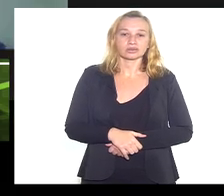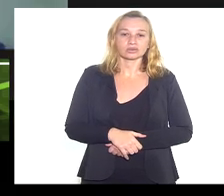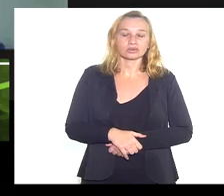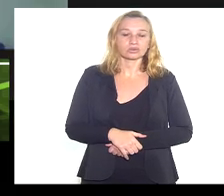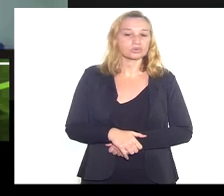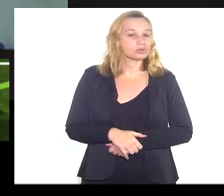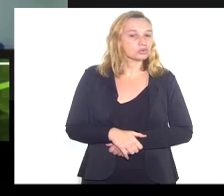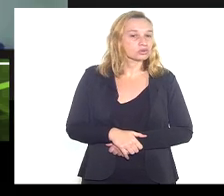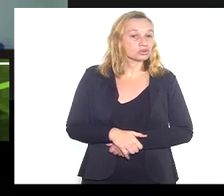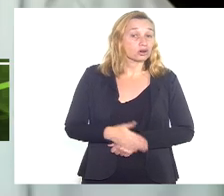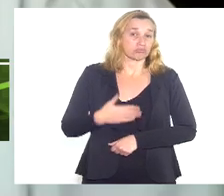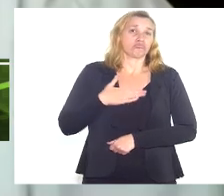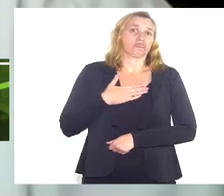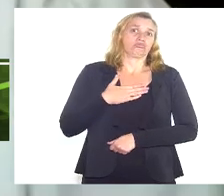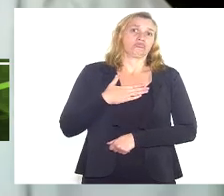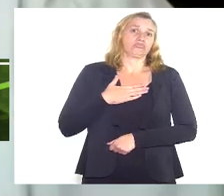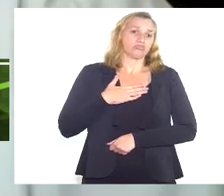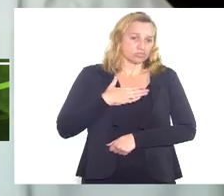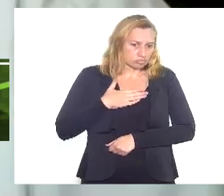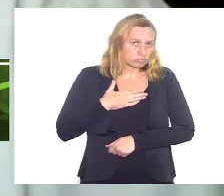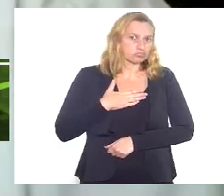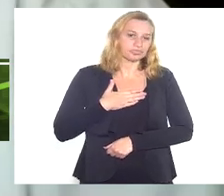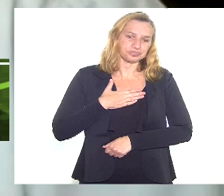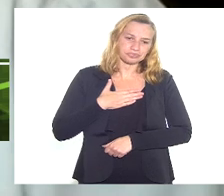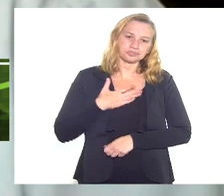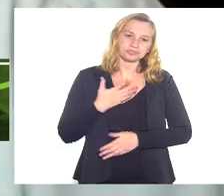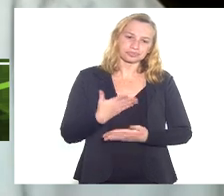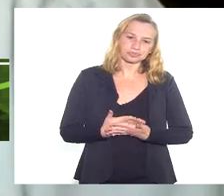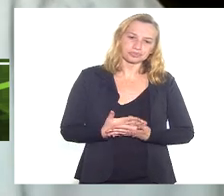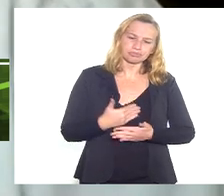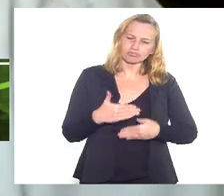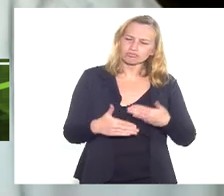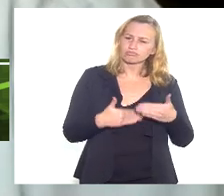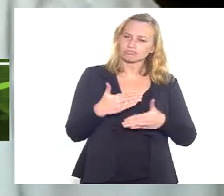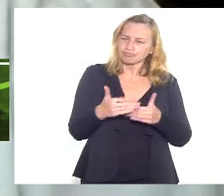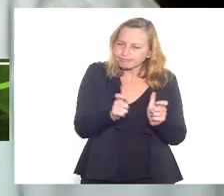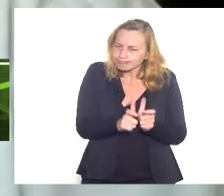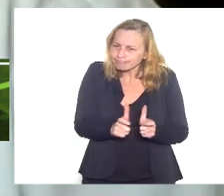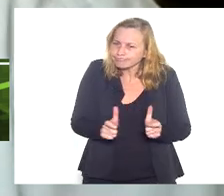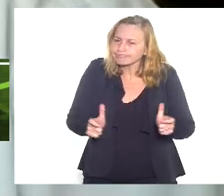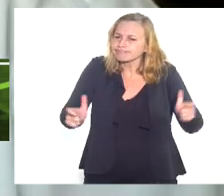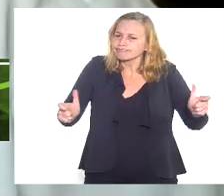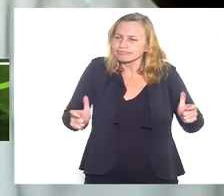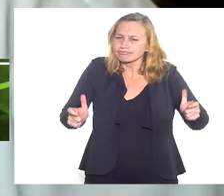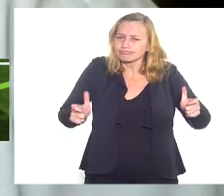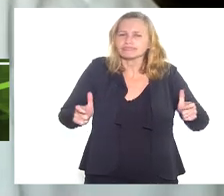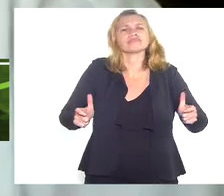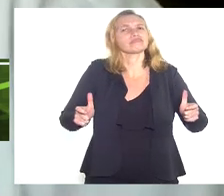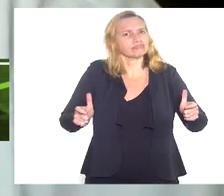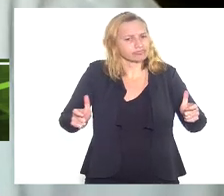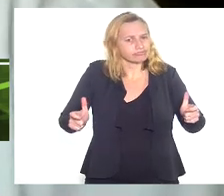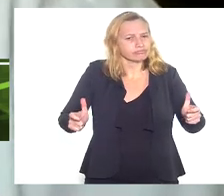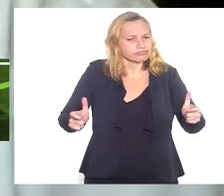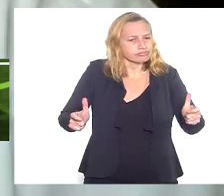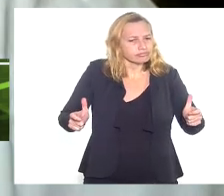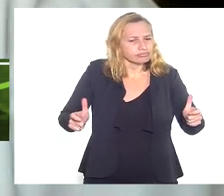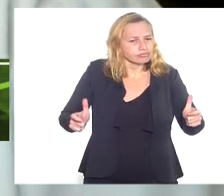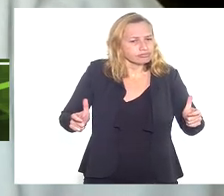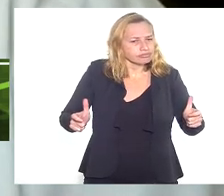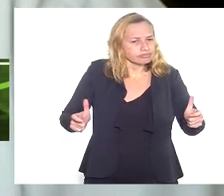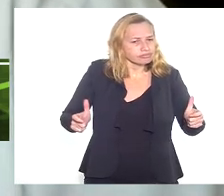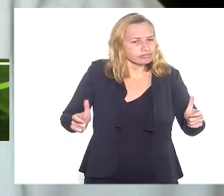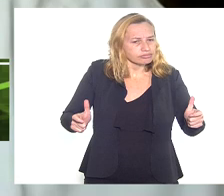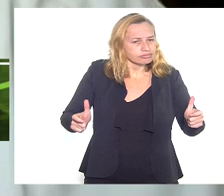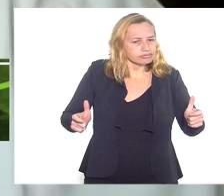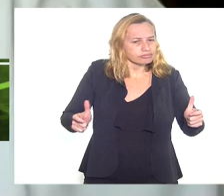Eu fico muito surpreso de ver que em processos desse tamanho, dessa complexidade,